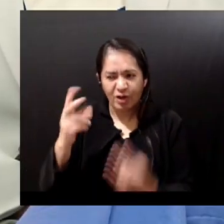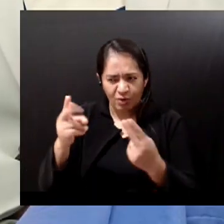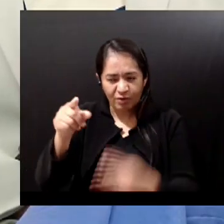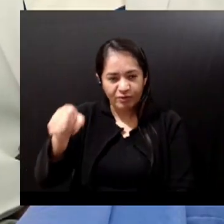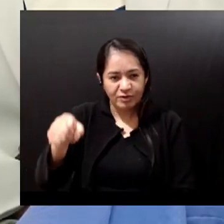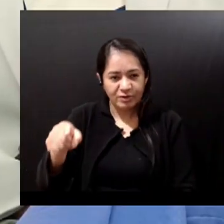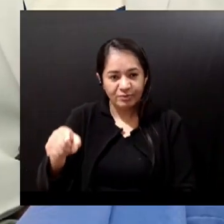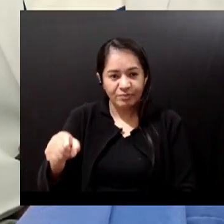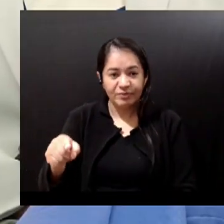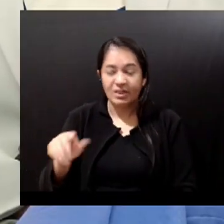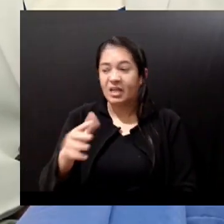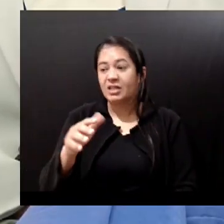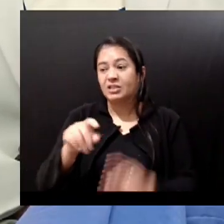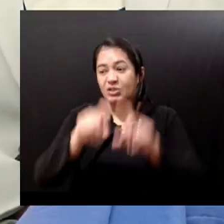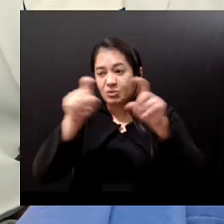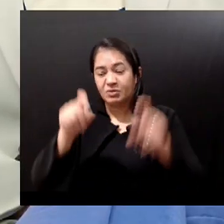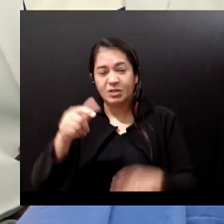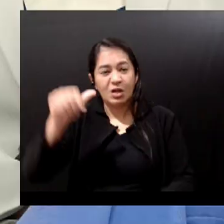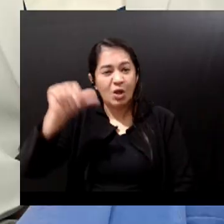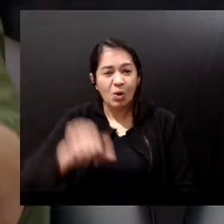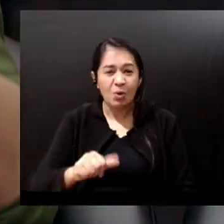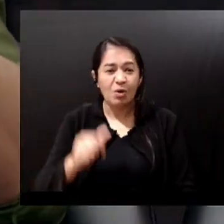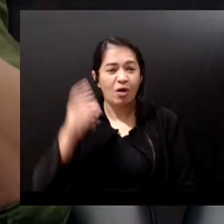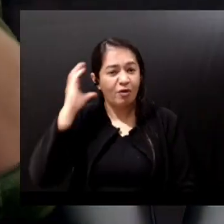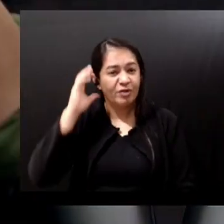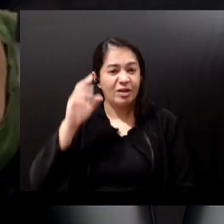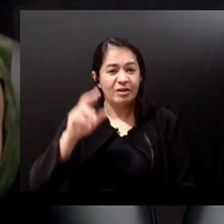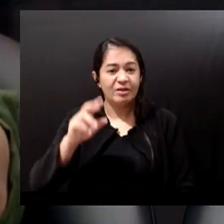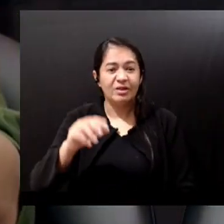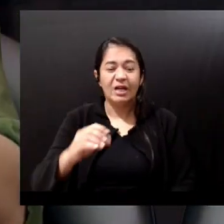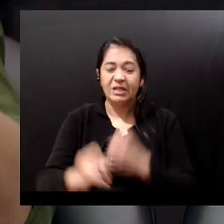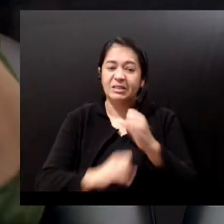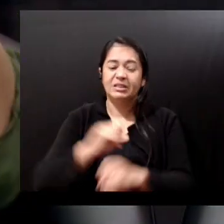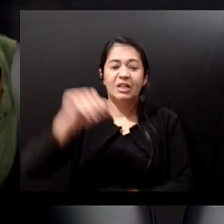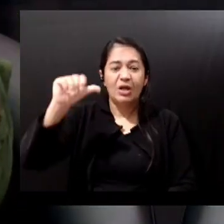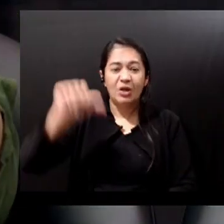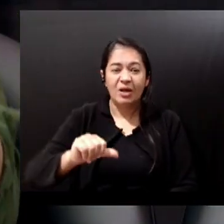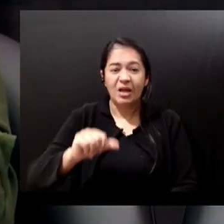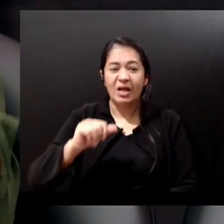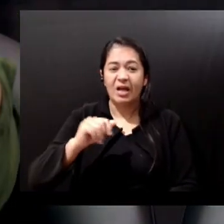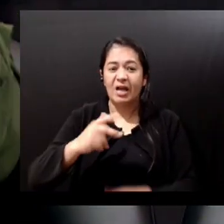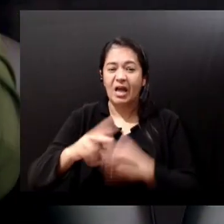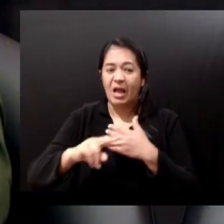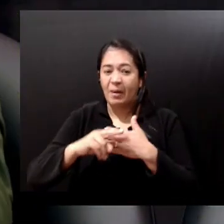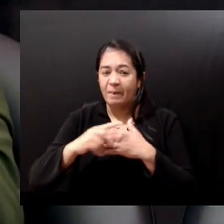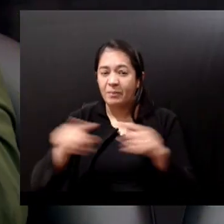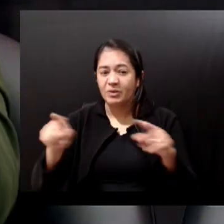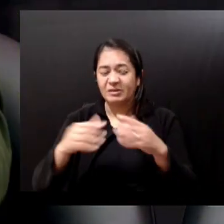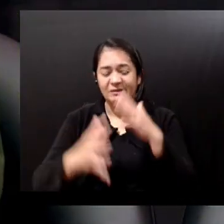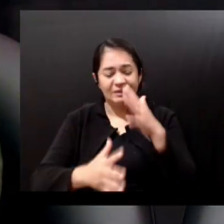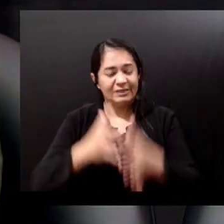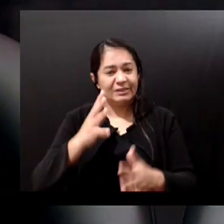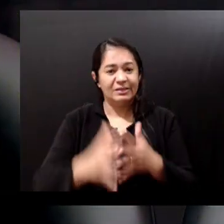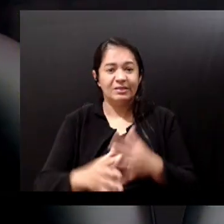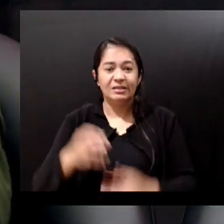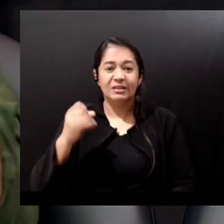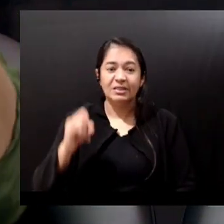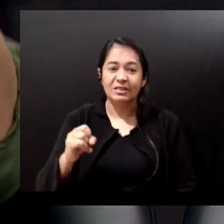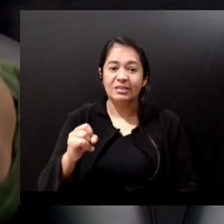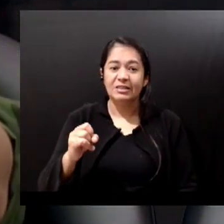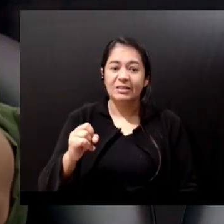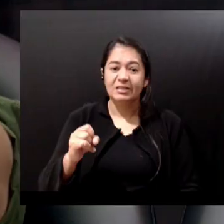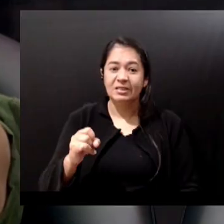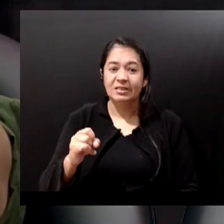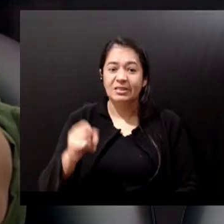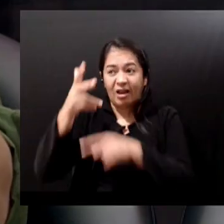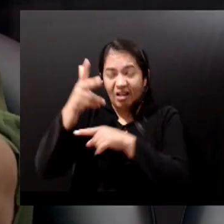bom, o fone não é bom, a internet dele não é boa, a música vai chegar pisada, vai atrapalhar. Se estiver sendo gravado, vai